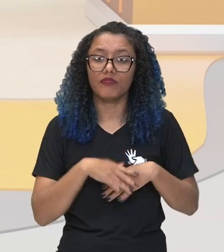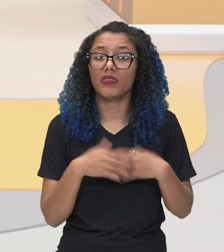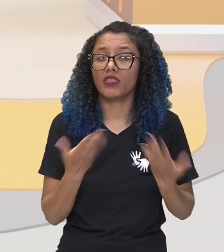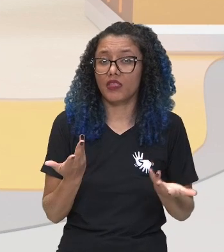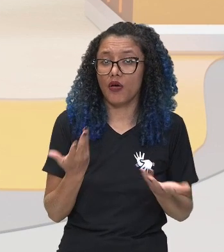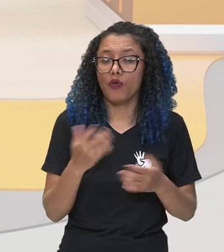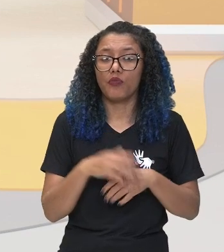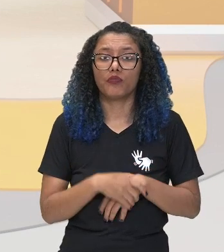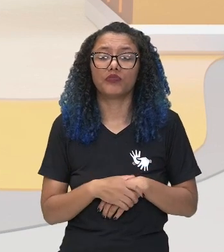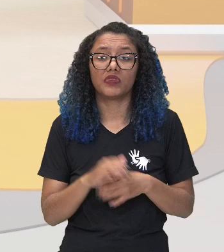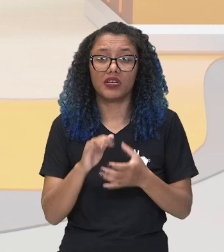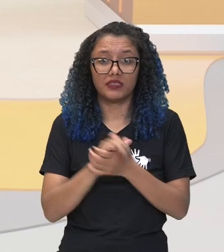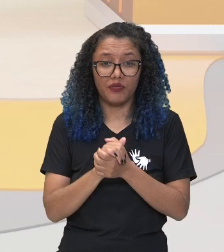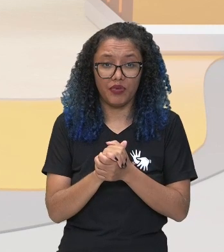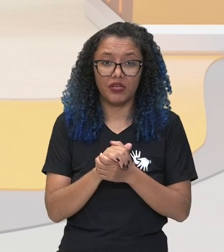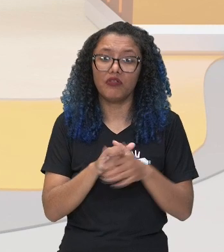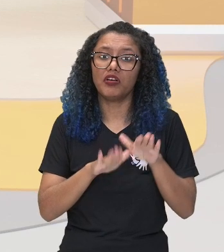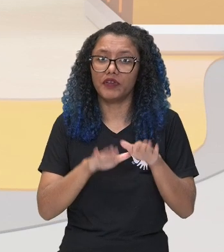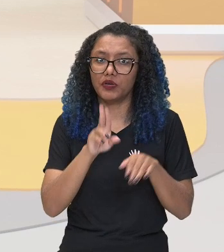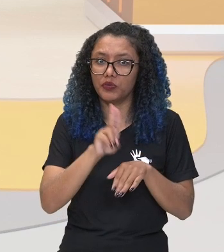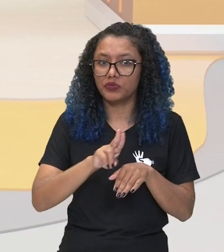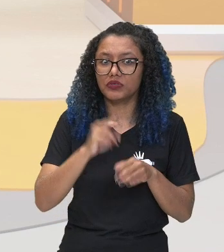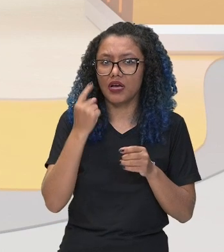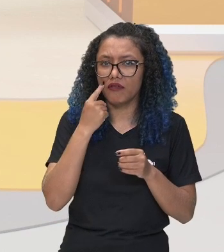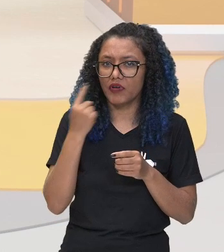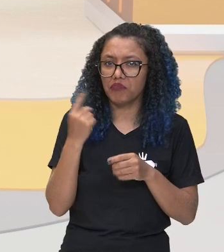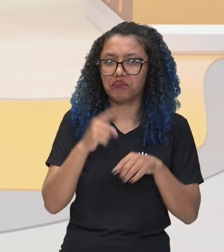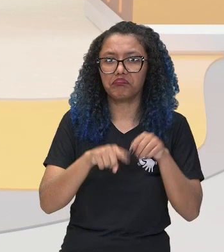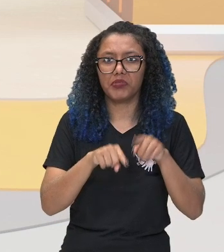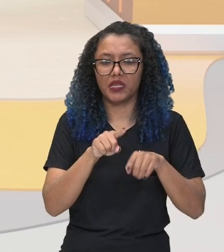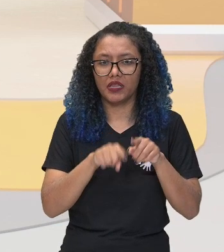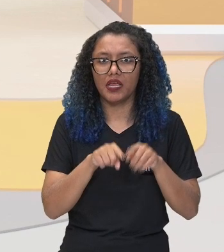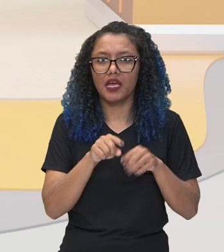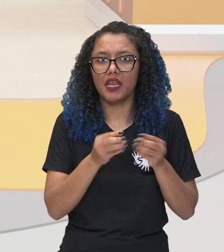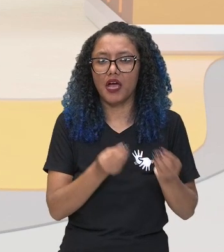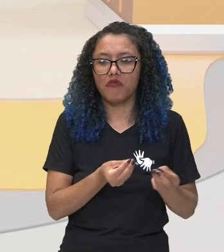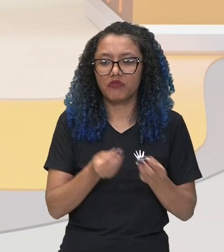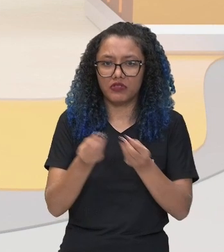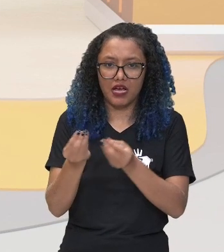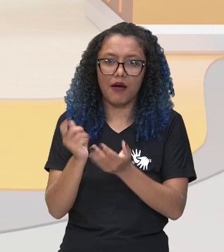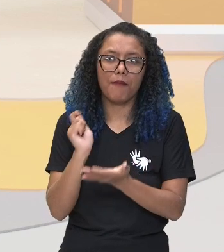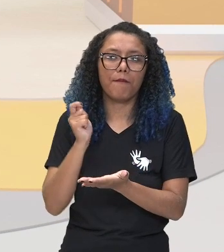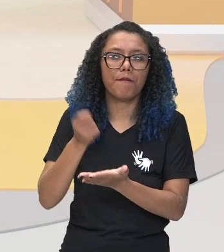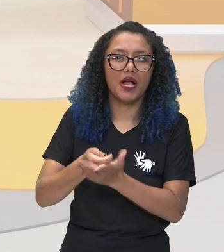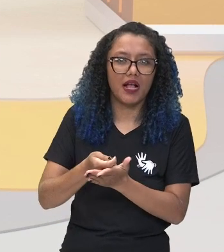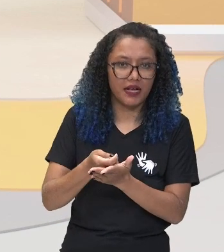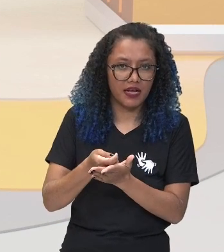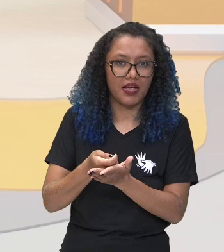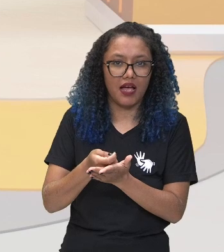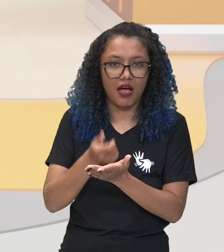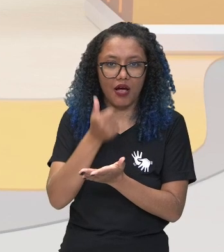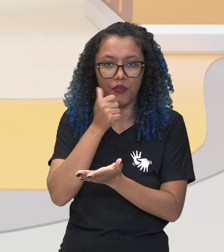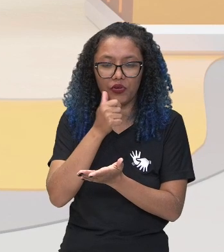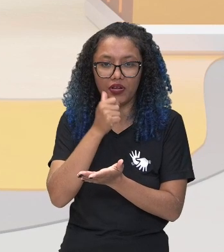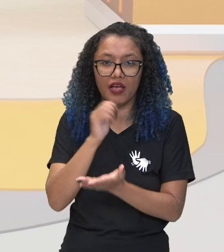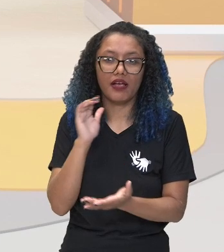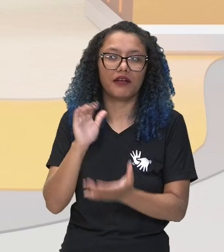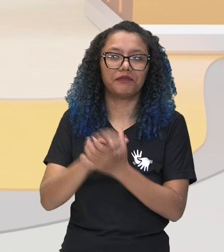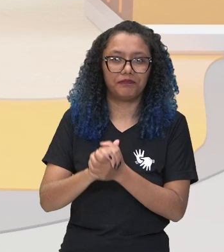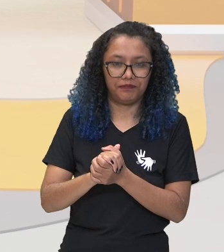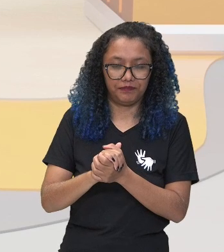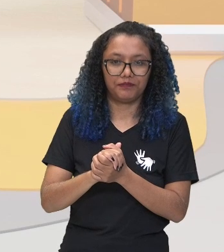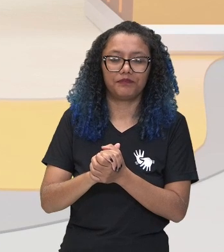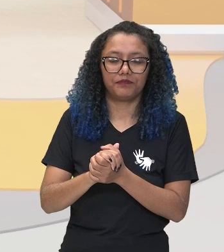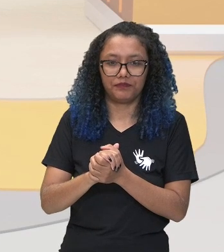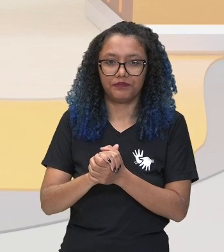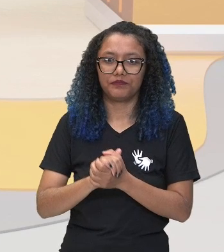utilizavam algumas vezes, né, essas especiarias para poder pagar o dote ali de uma donzela. Além disso, havia também a